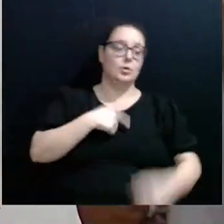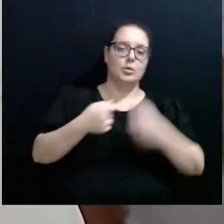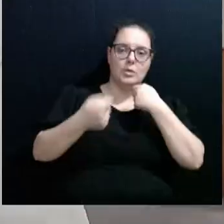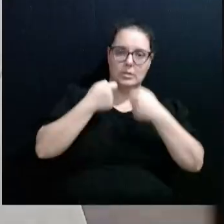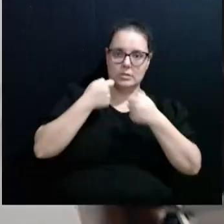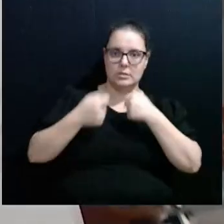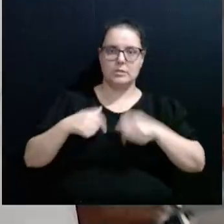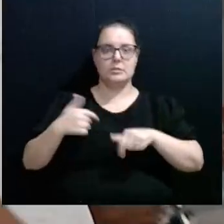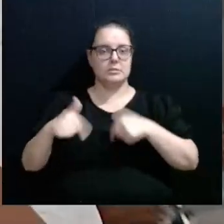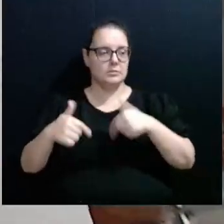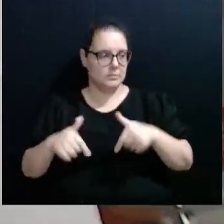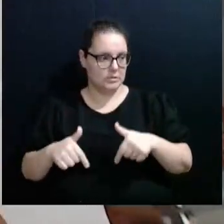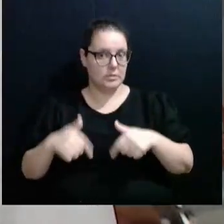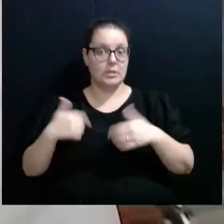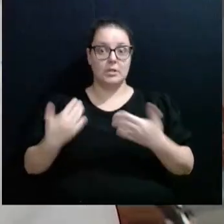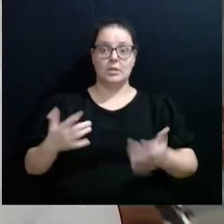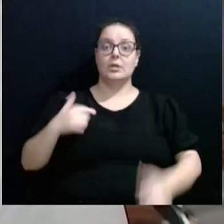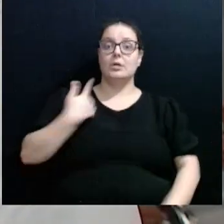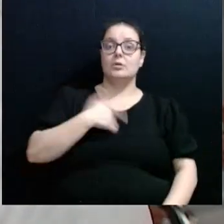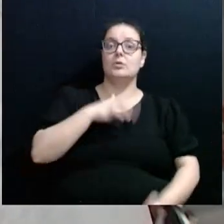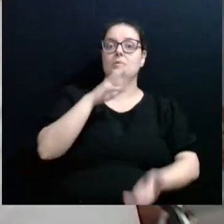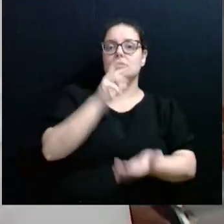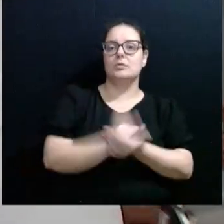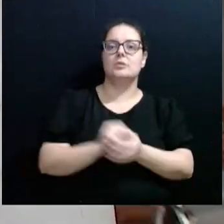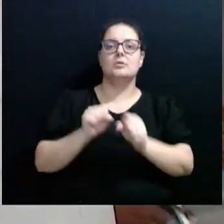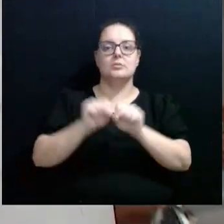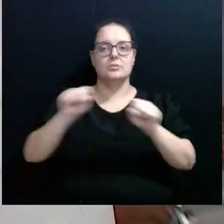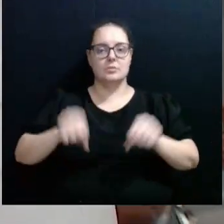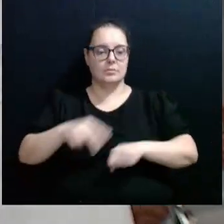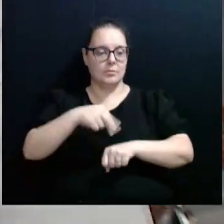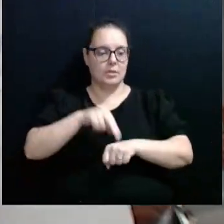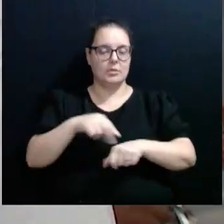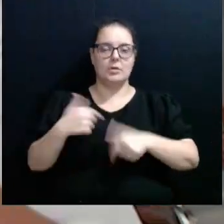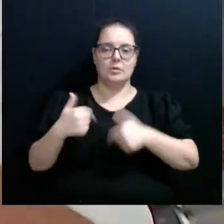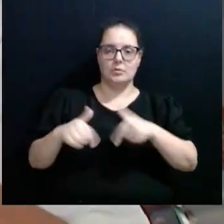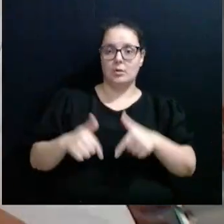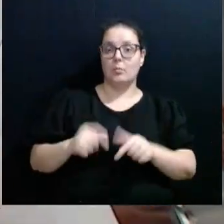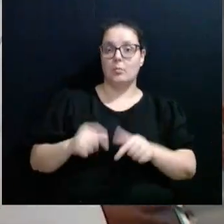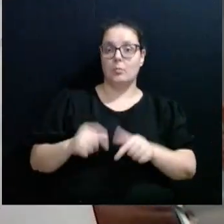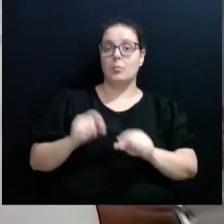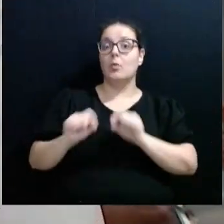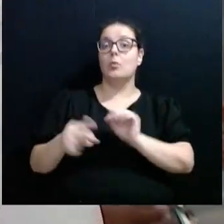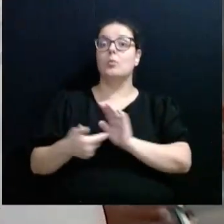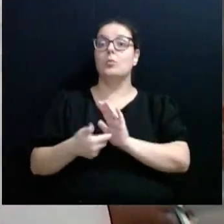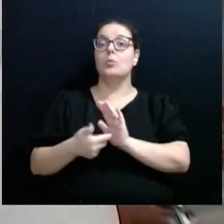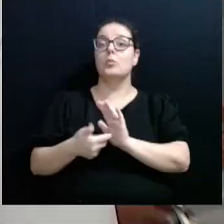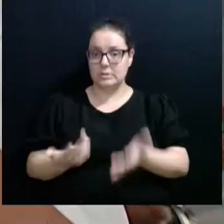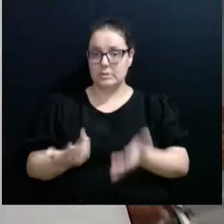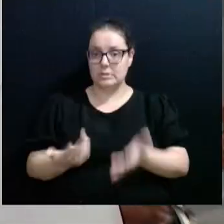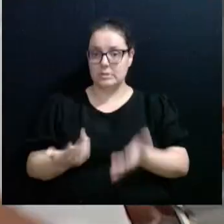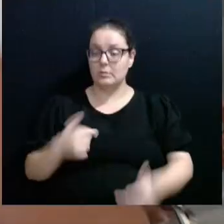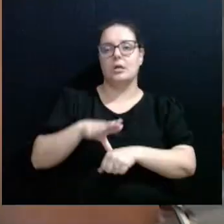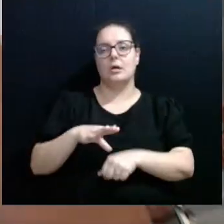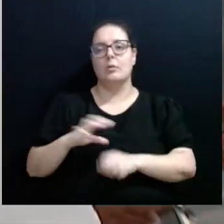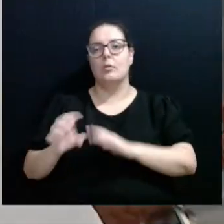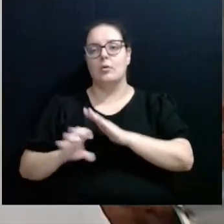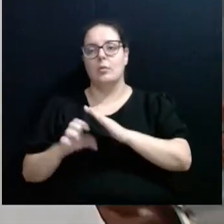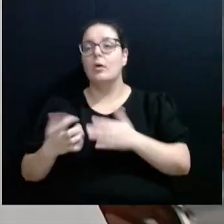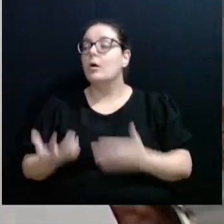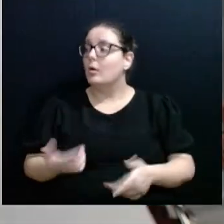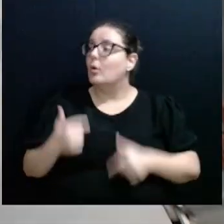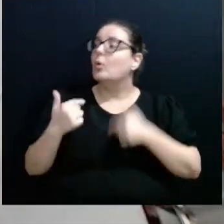trabalhadores e a gente faz o cadastro no Sistema Nacional de Empregos. O que isso significa? A gente já encaminha para a empresa o